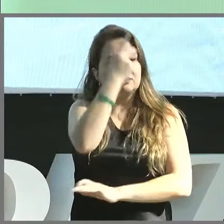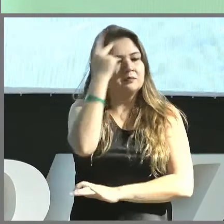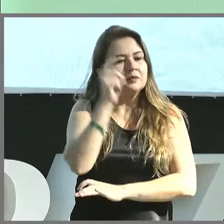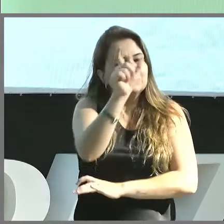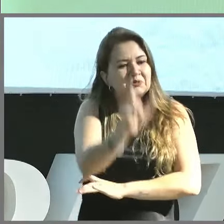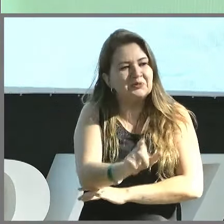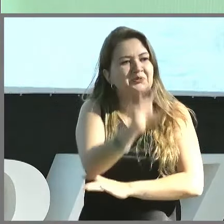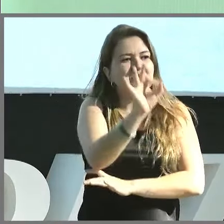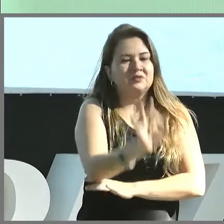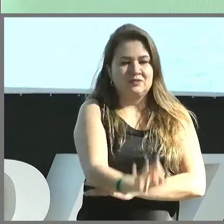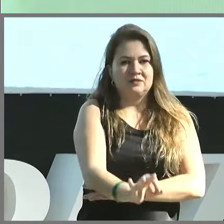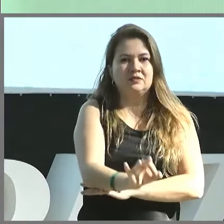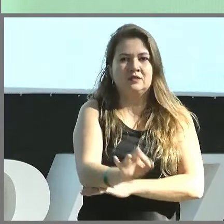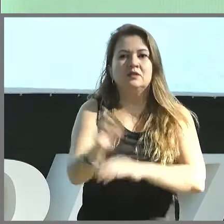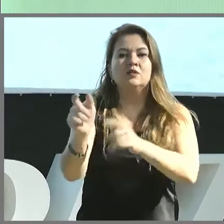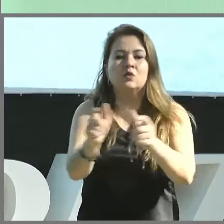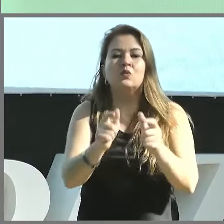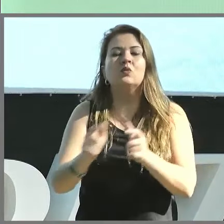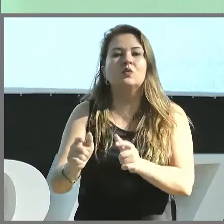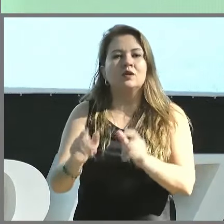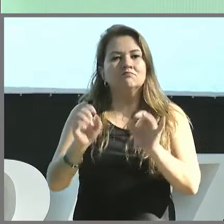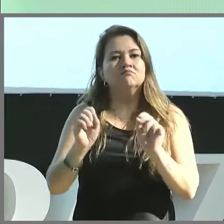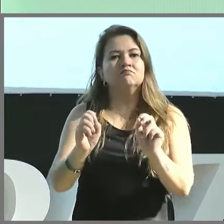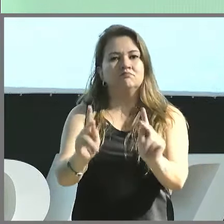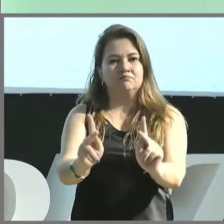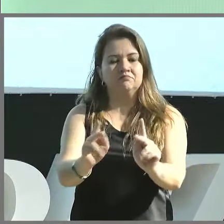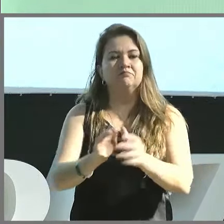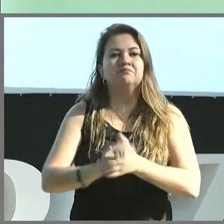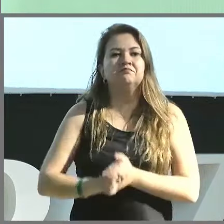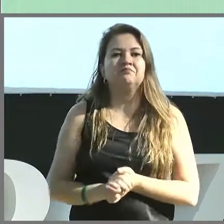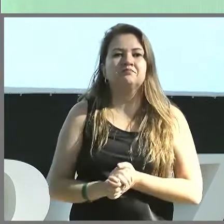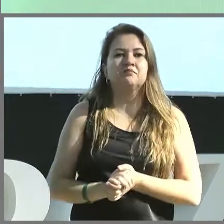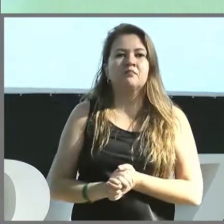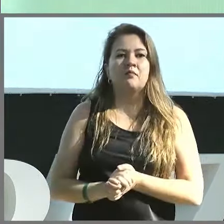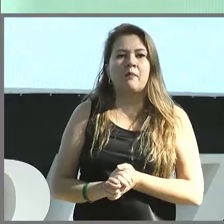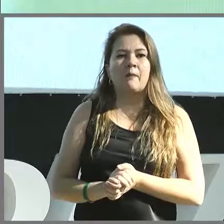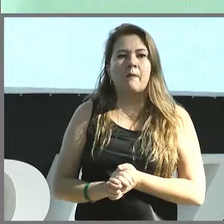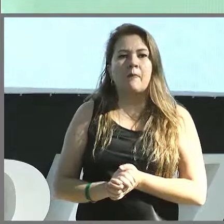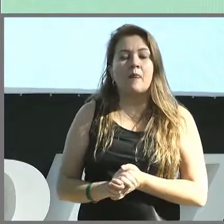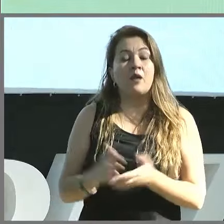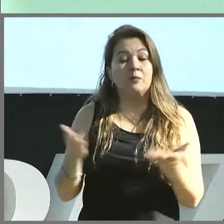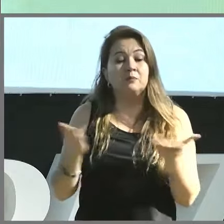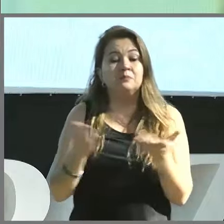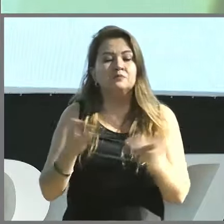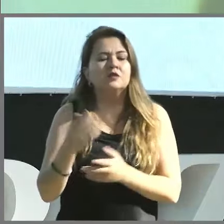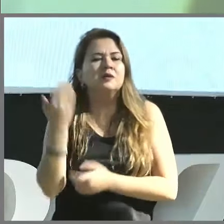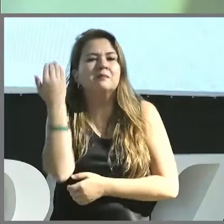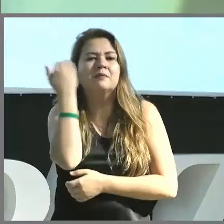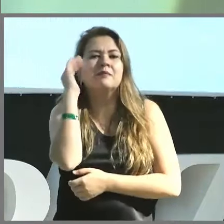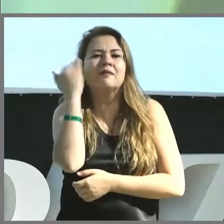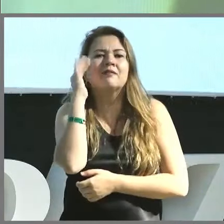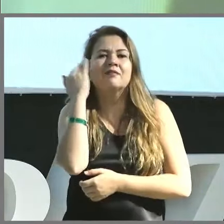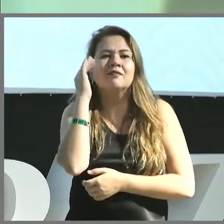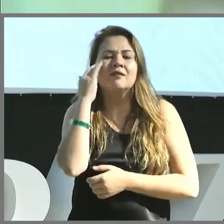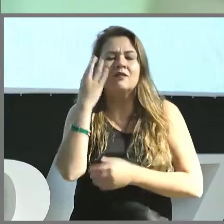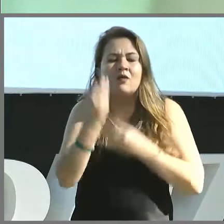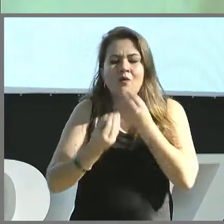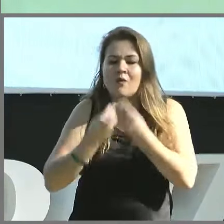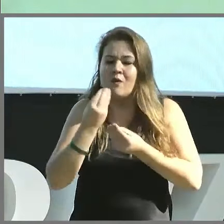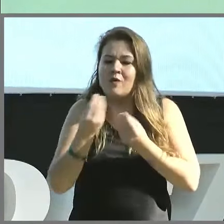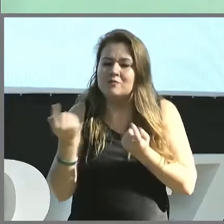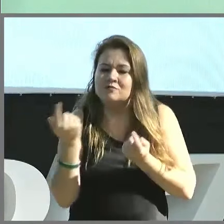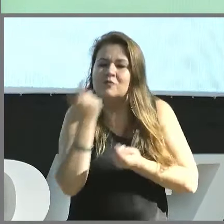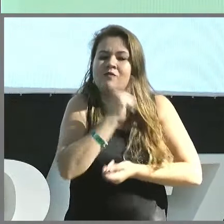certa, para favorecer-nos uma abordagem capaz de podermos fazer uma